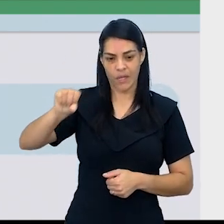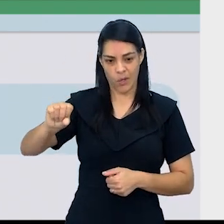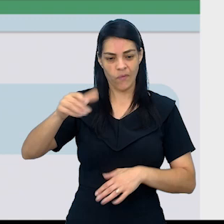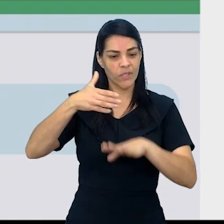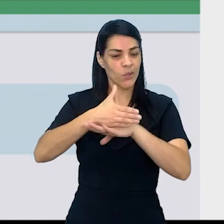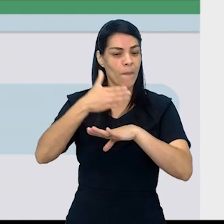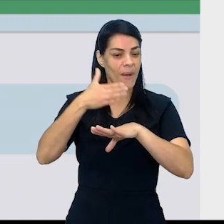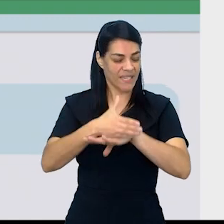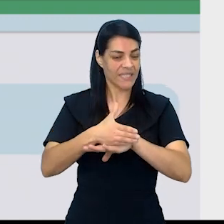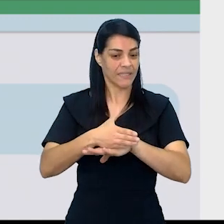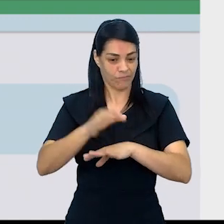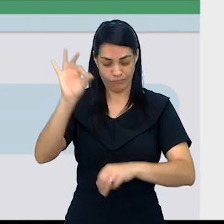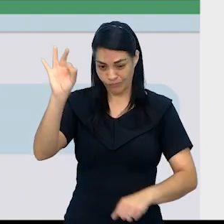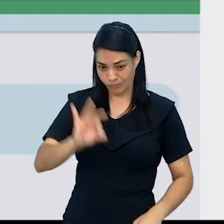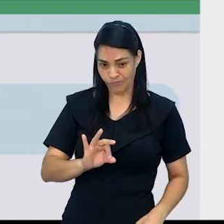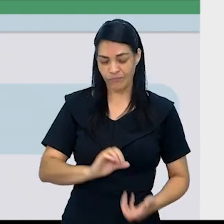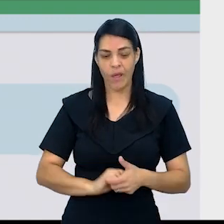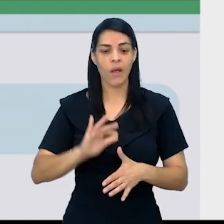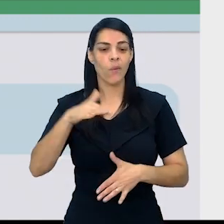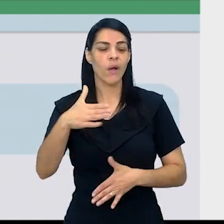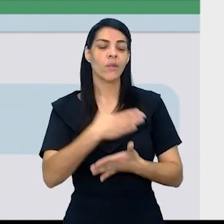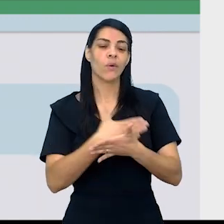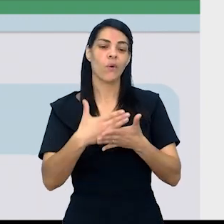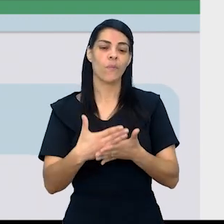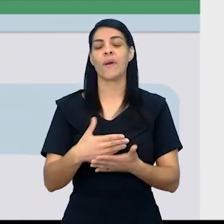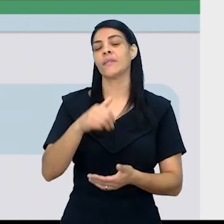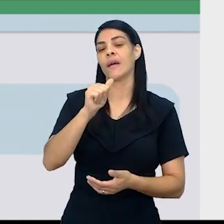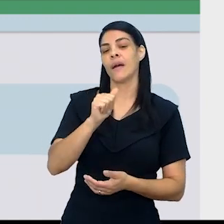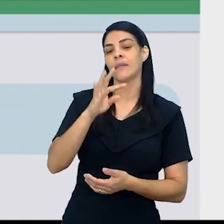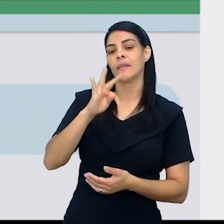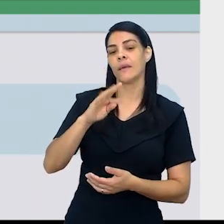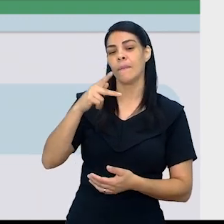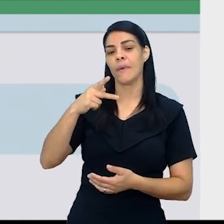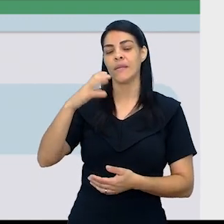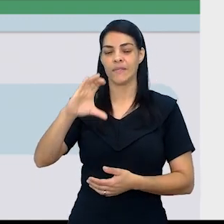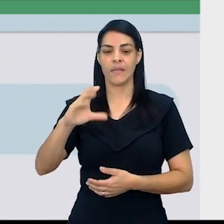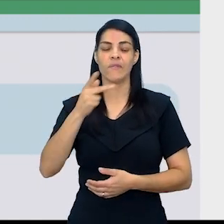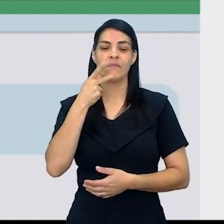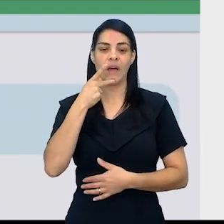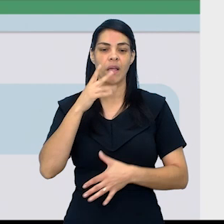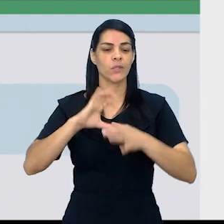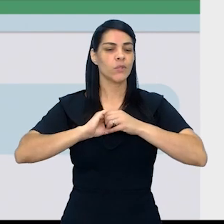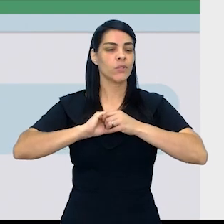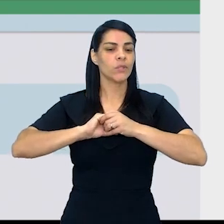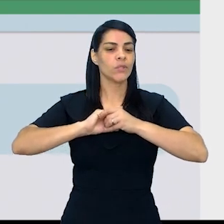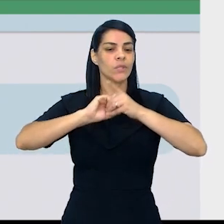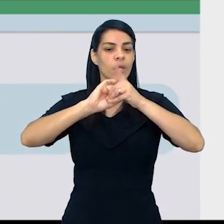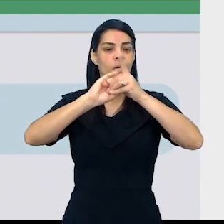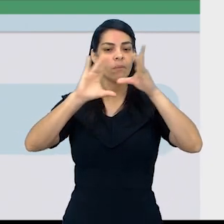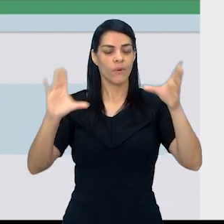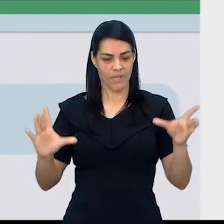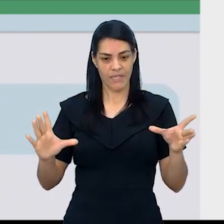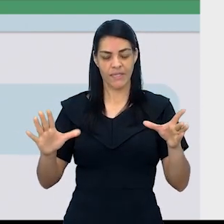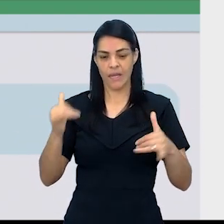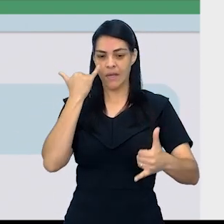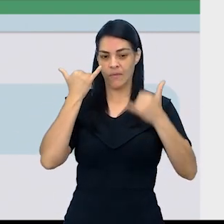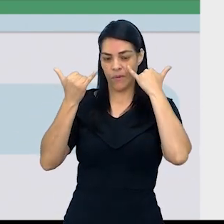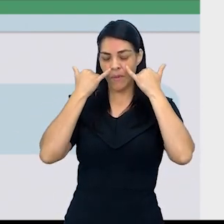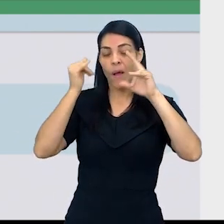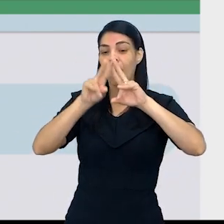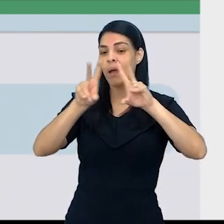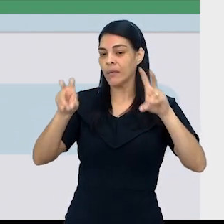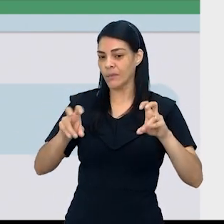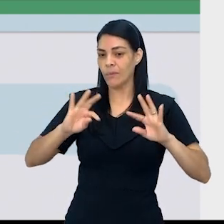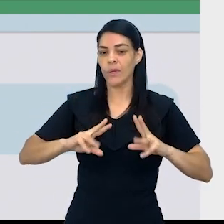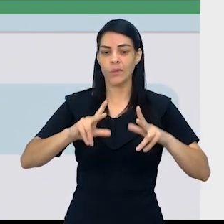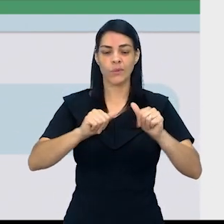participação então quando eu começo a TPC falando em democratizar informação é sobre isso né É sobre isso